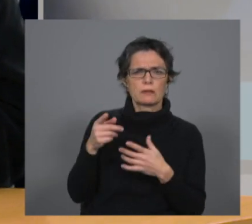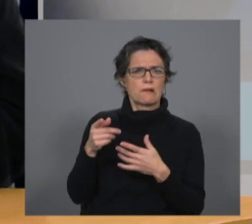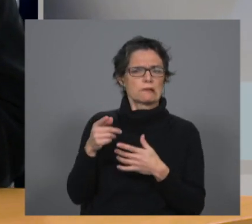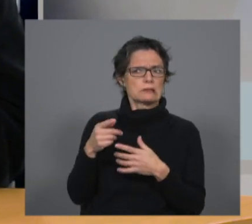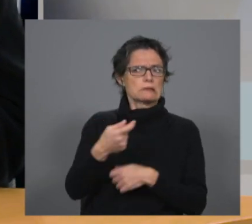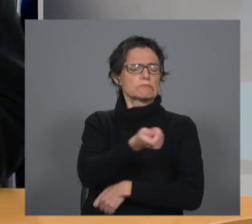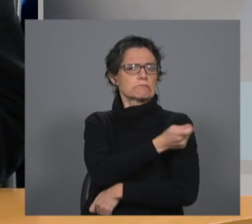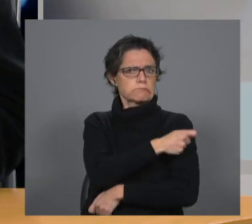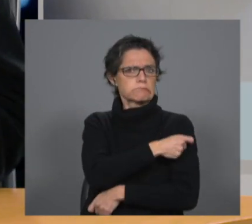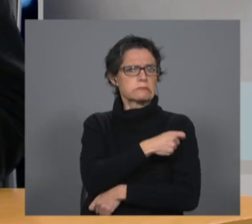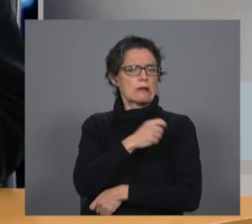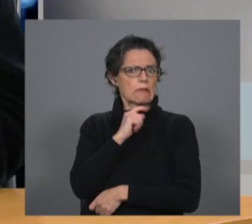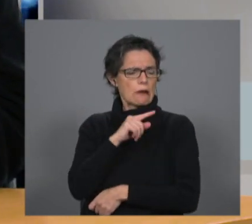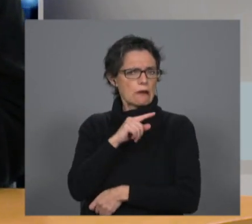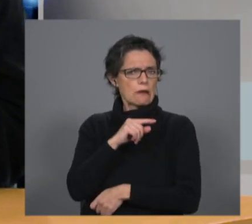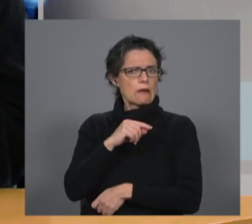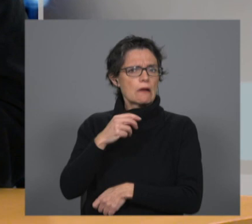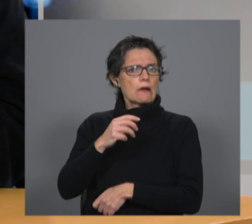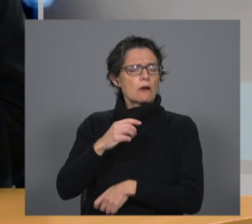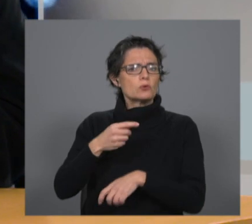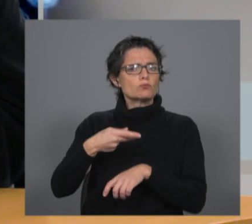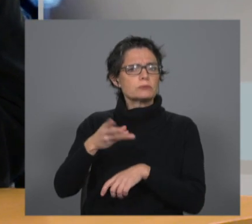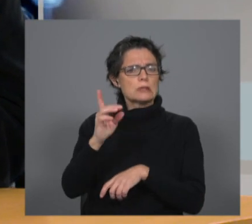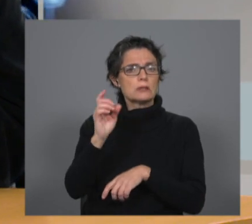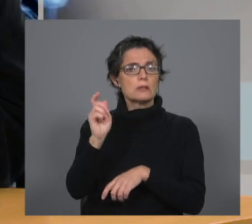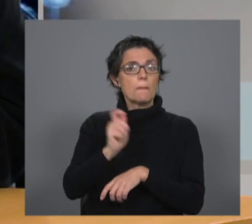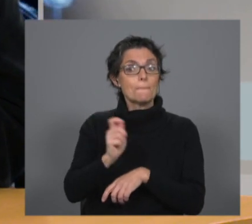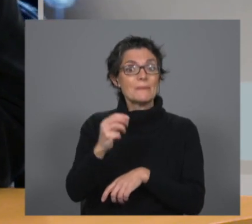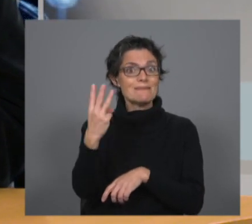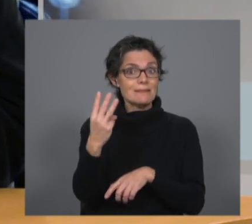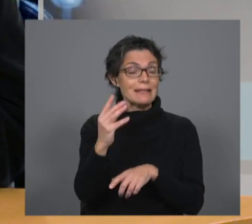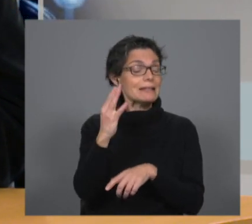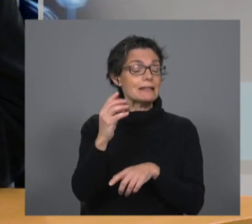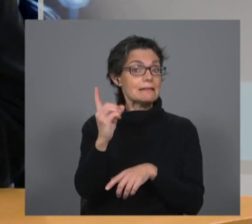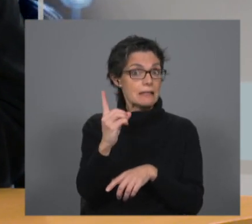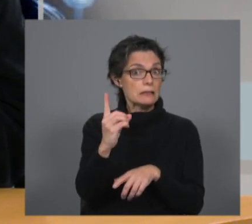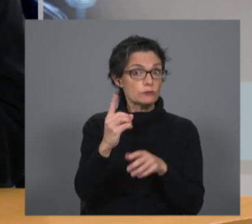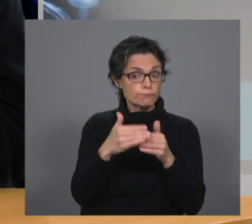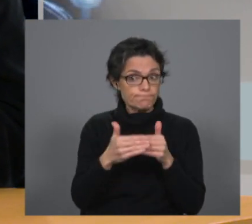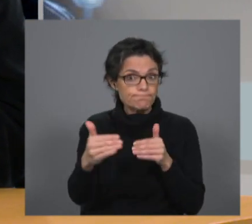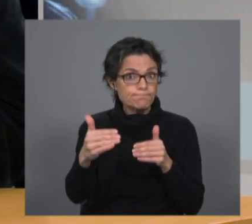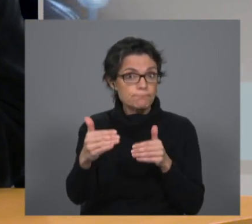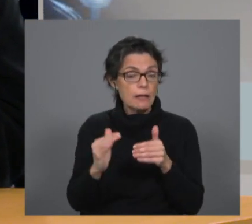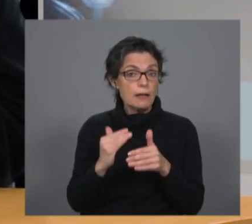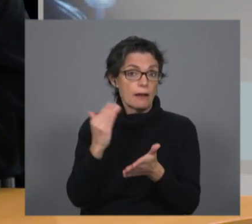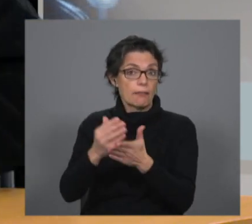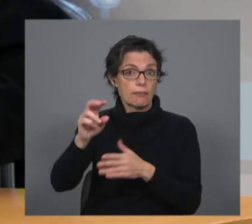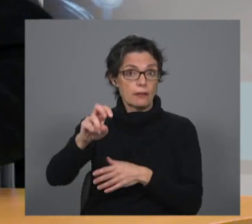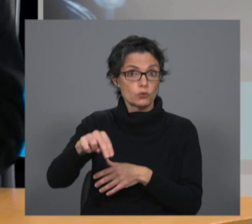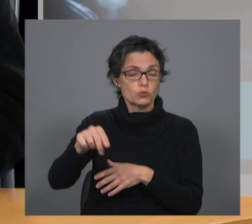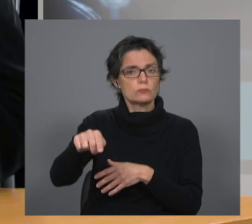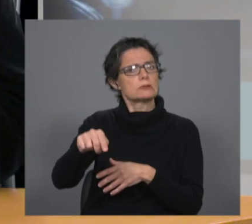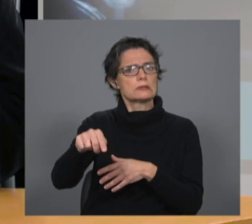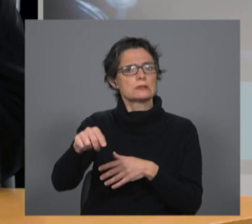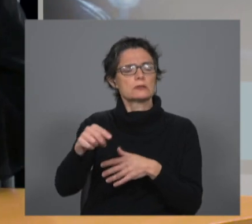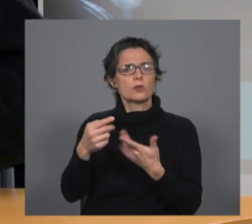forma substancial no primeiro semestre os europeus. É uma das marcas que vem de 2020, a ideia de uma resposta